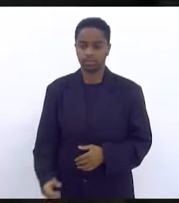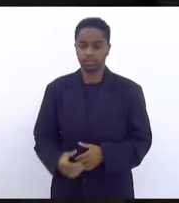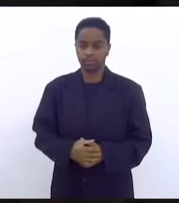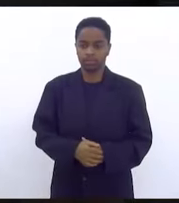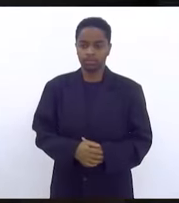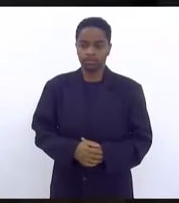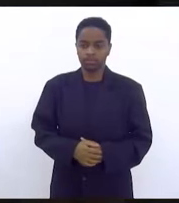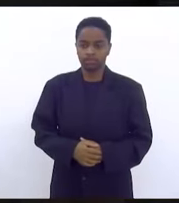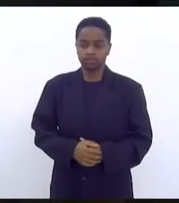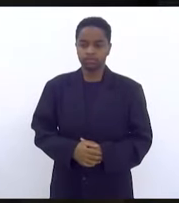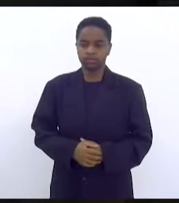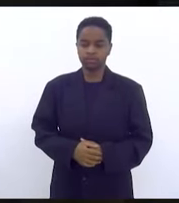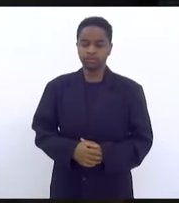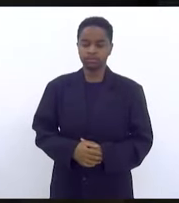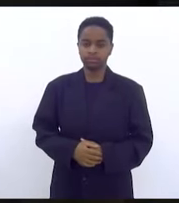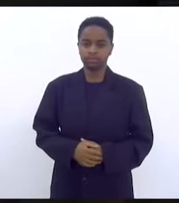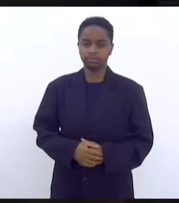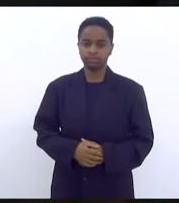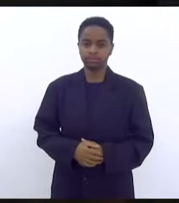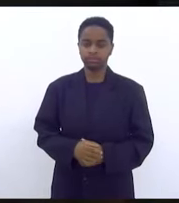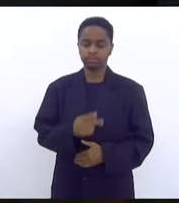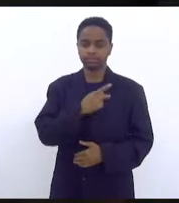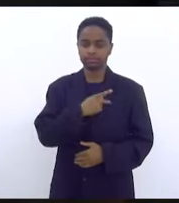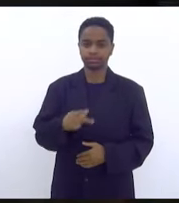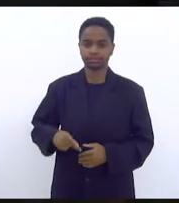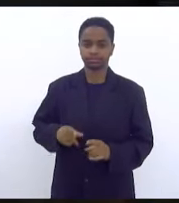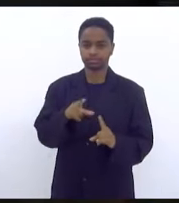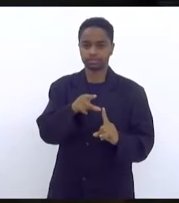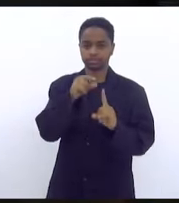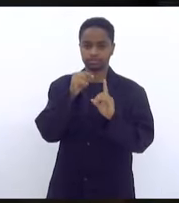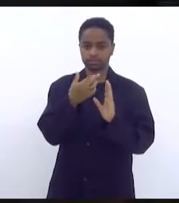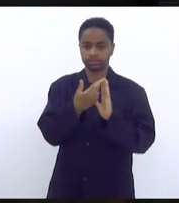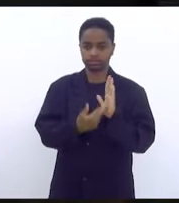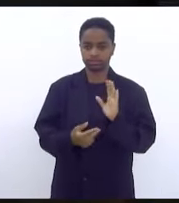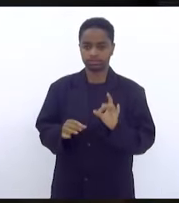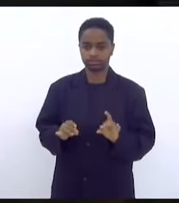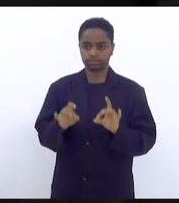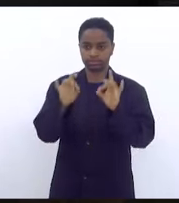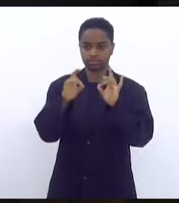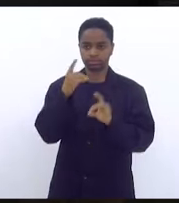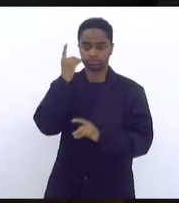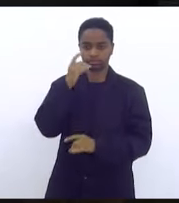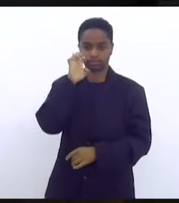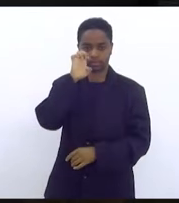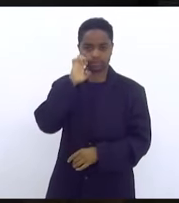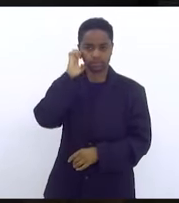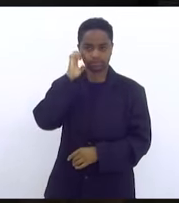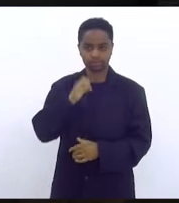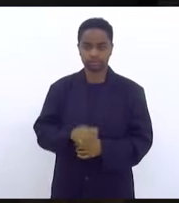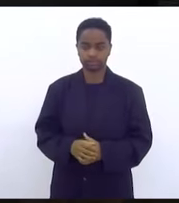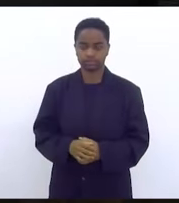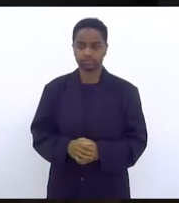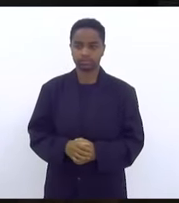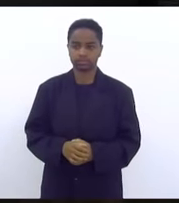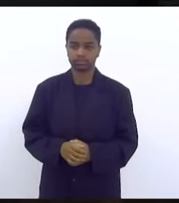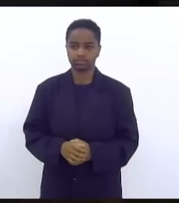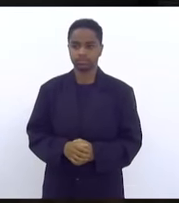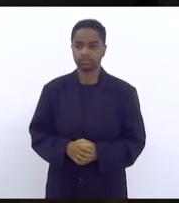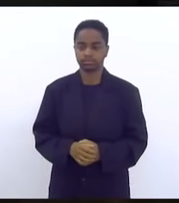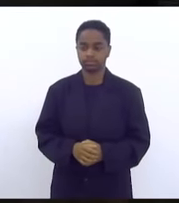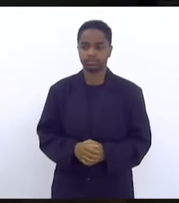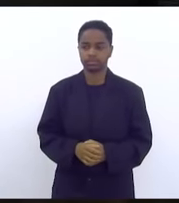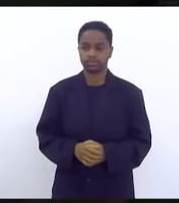Deputado, a presidência designa relator especial, a deputada Érica Takimoto.